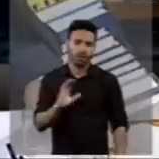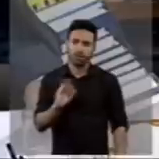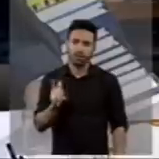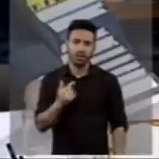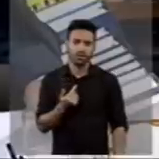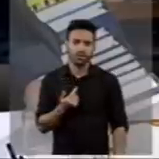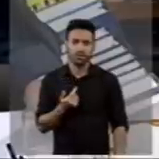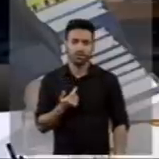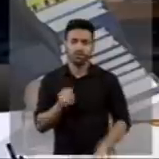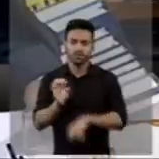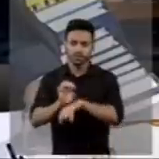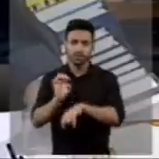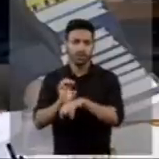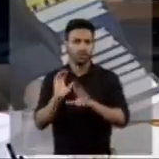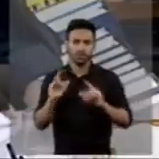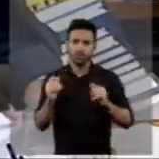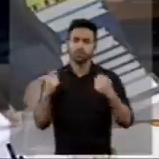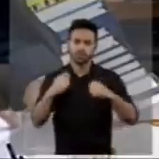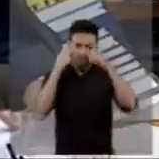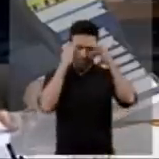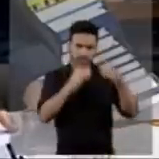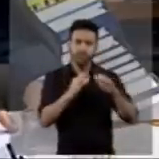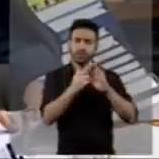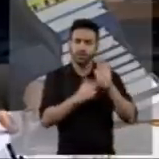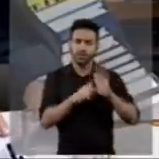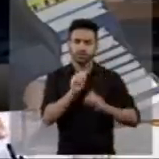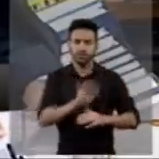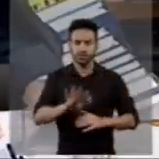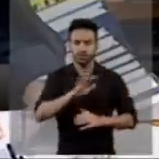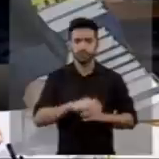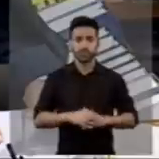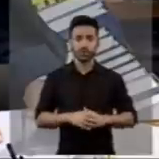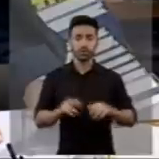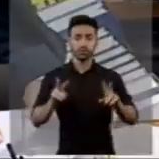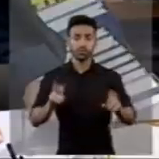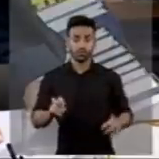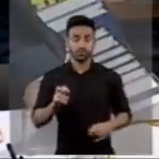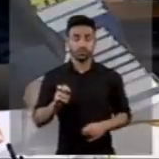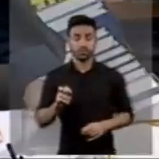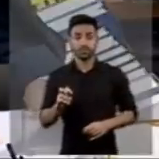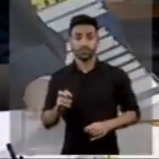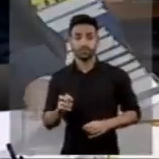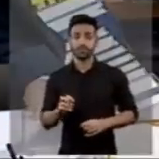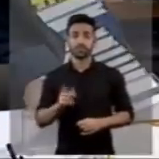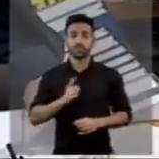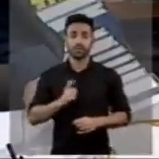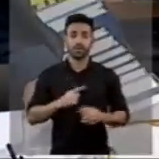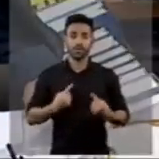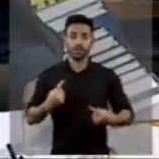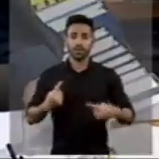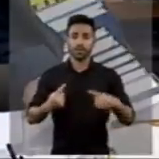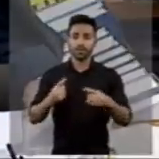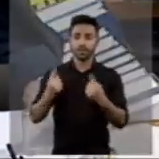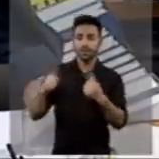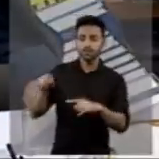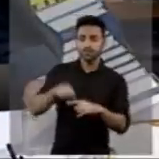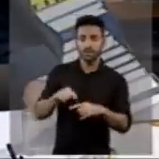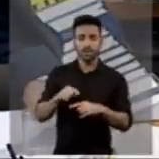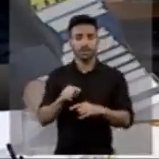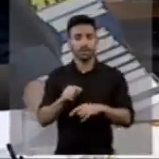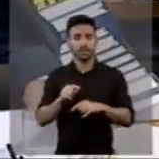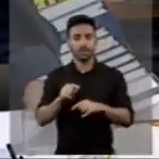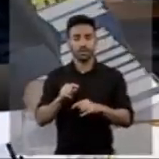a observar. Sobre o tema, e revogam-se os diplomas estaduais,